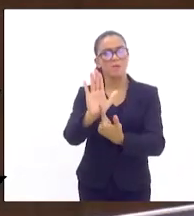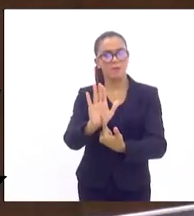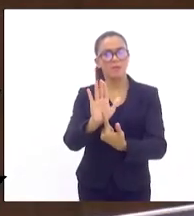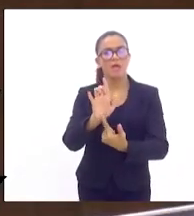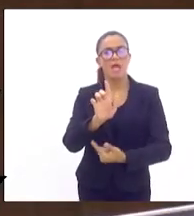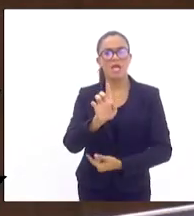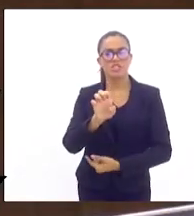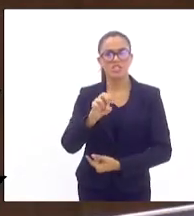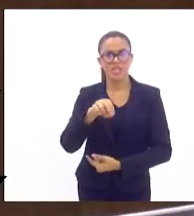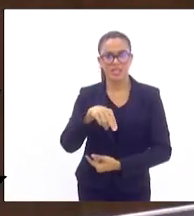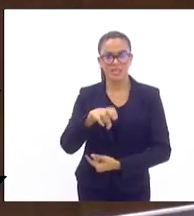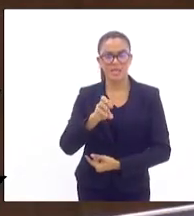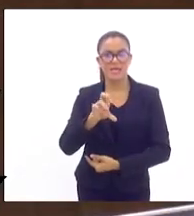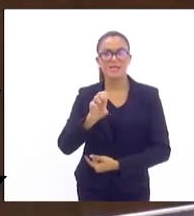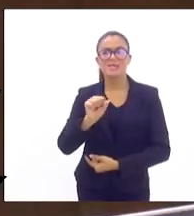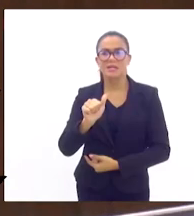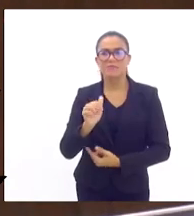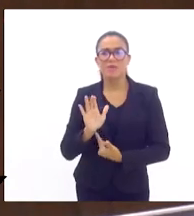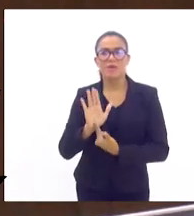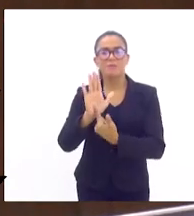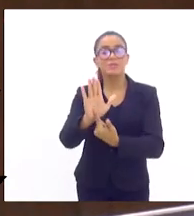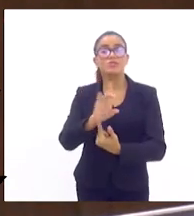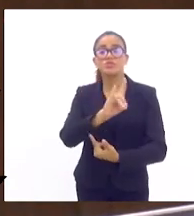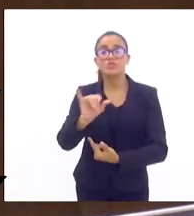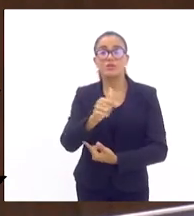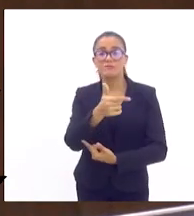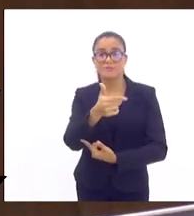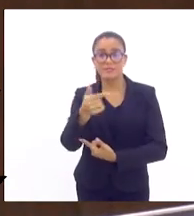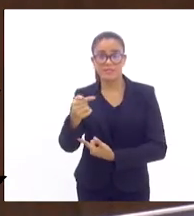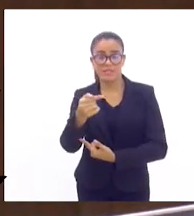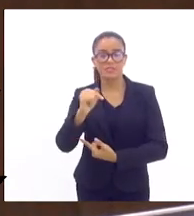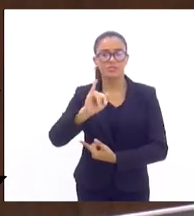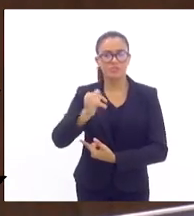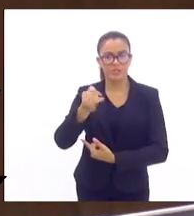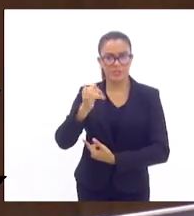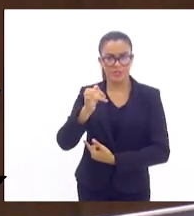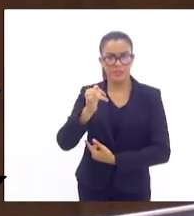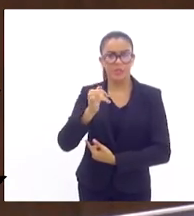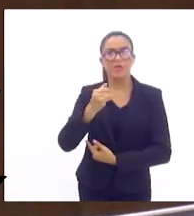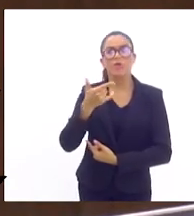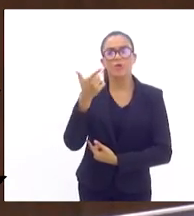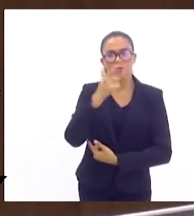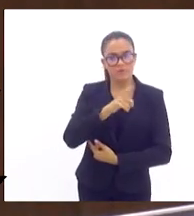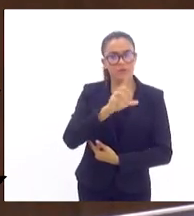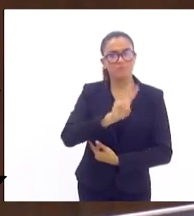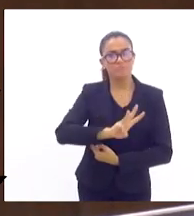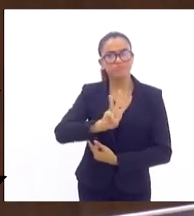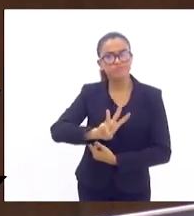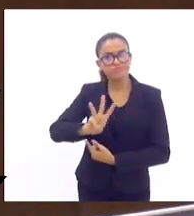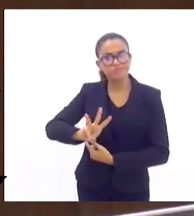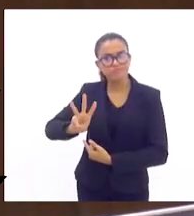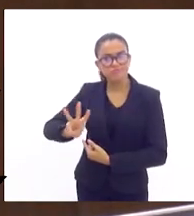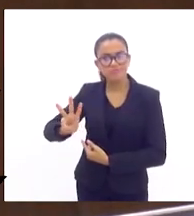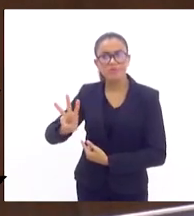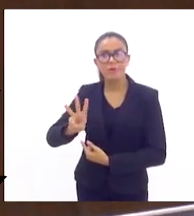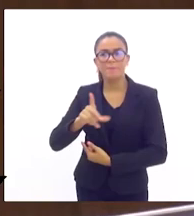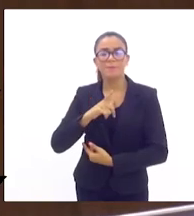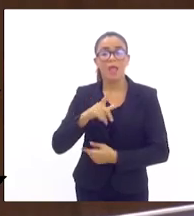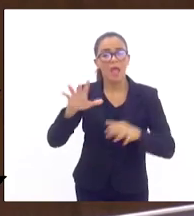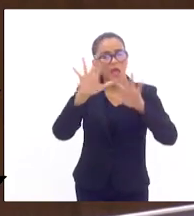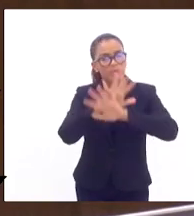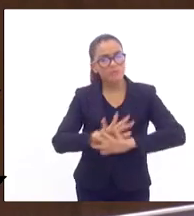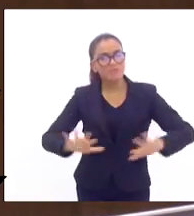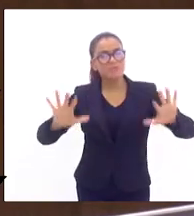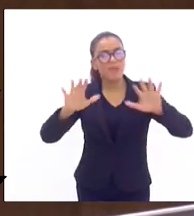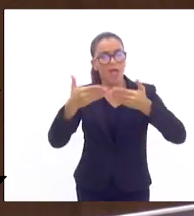do prazo previsto, no dia 27 de janeiro. Ele está lá disponível através do sistema eletrônico de informações, é um dado transparente